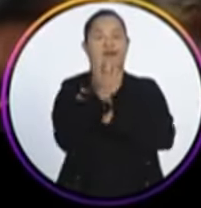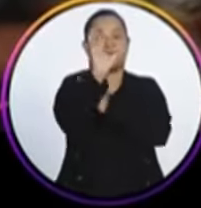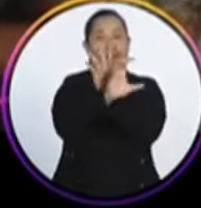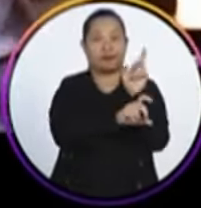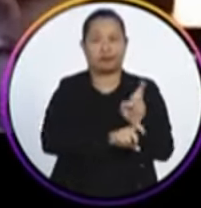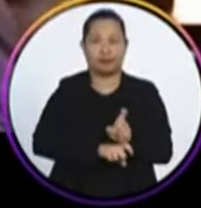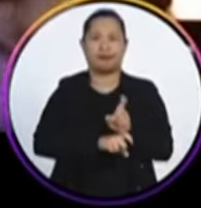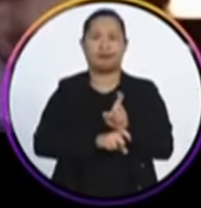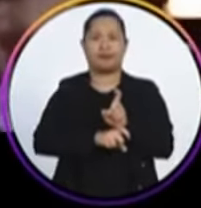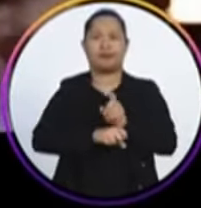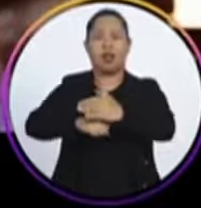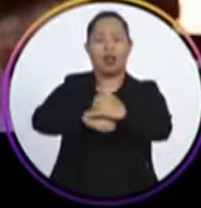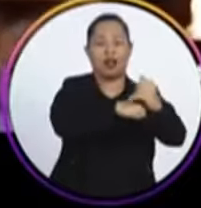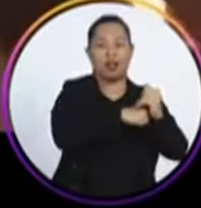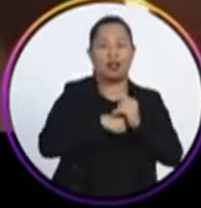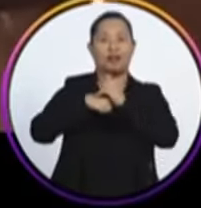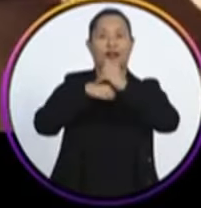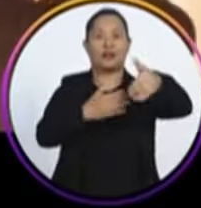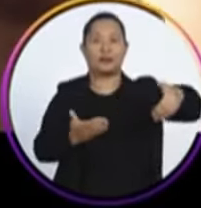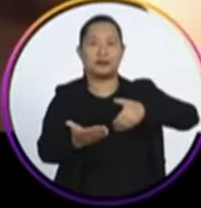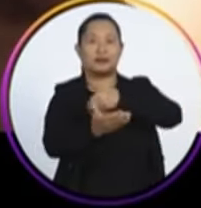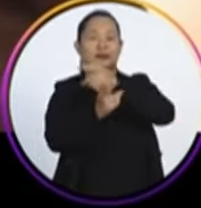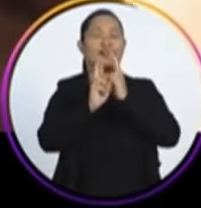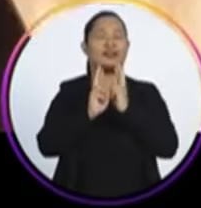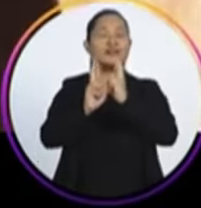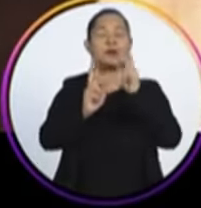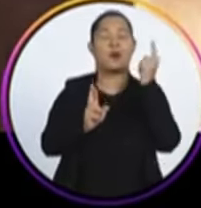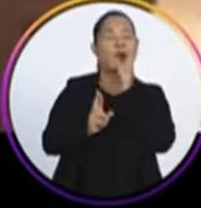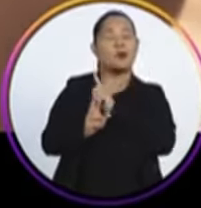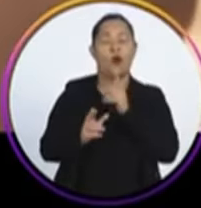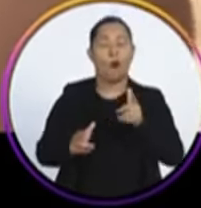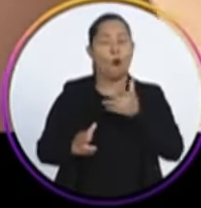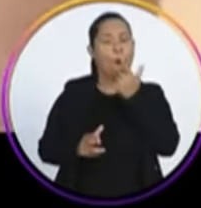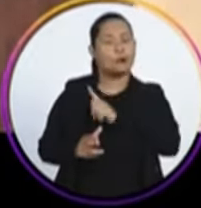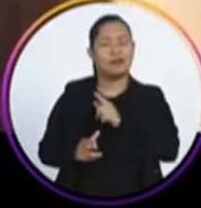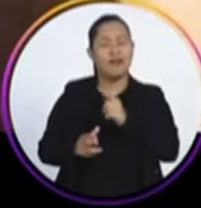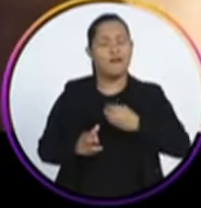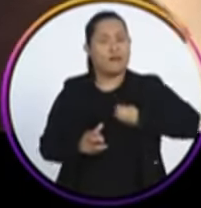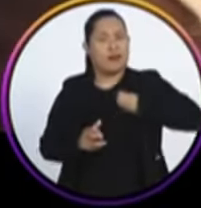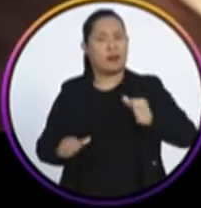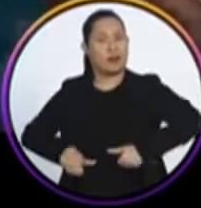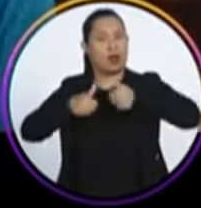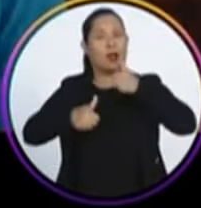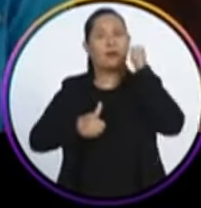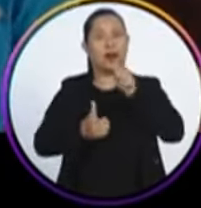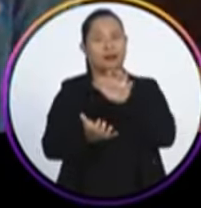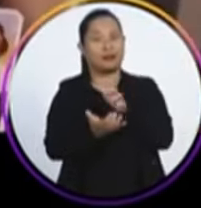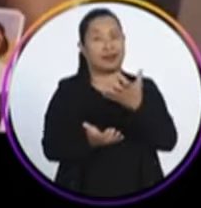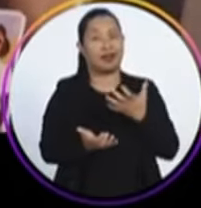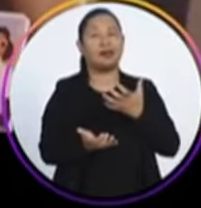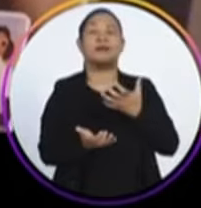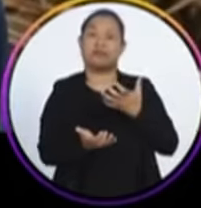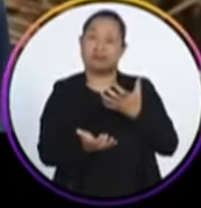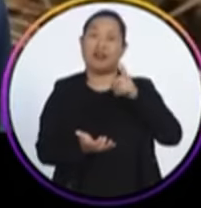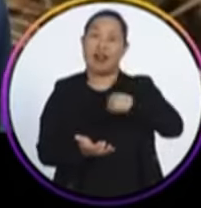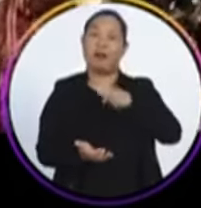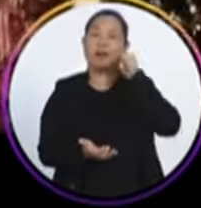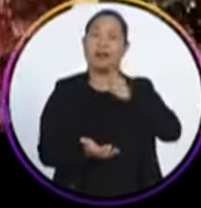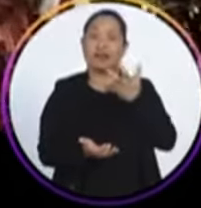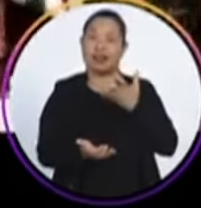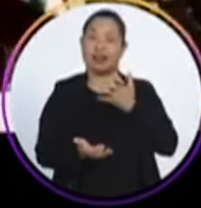da Mata. Planta afeto, molha esperança, pra gente colher uma vida melhor. A mulher que Pernambuco